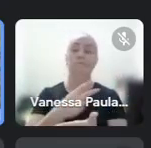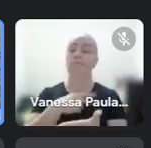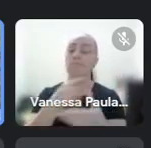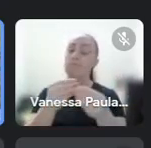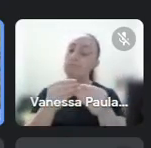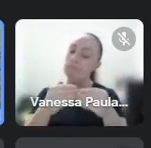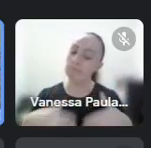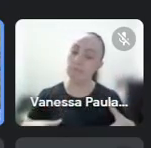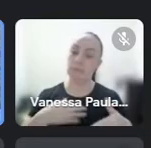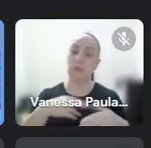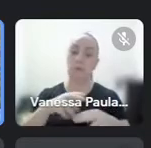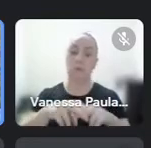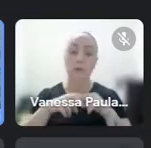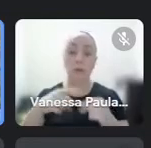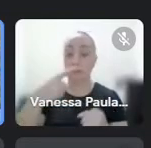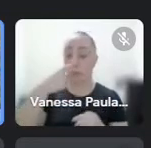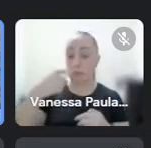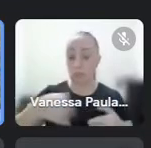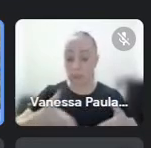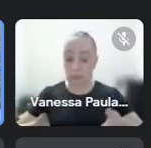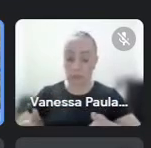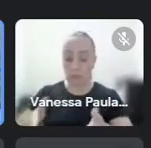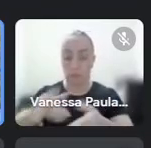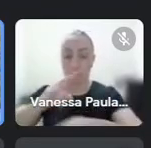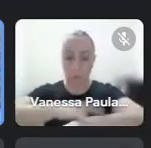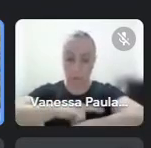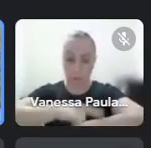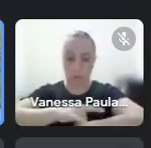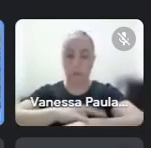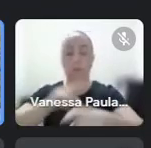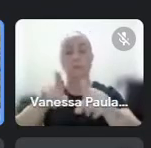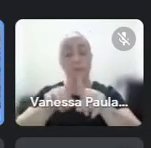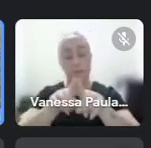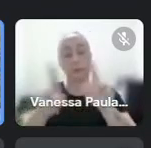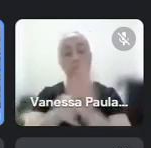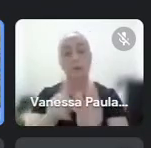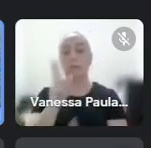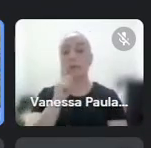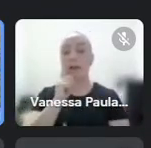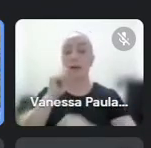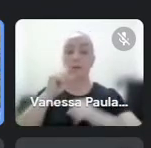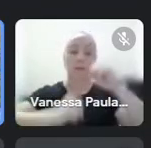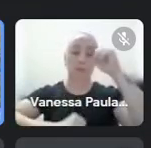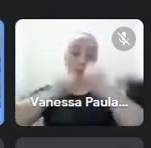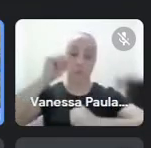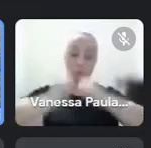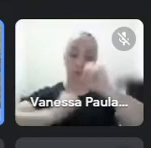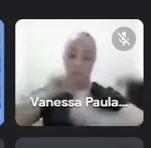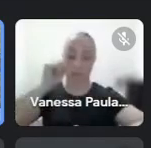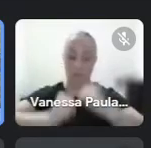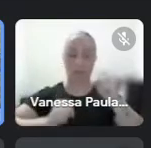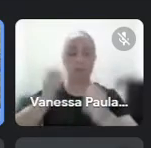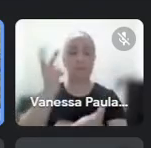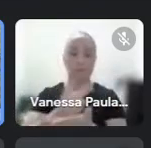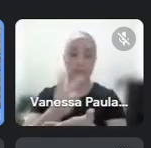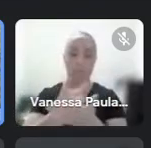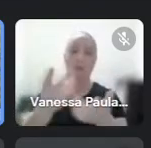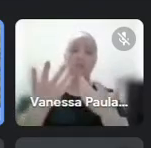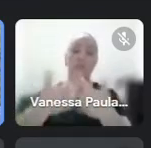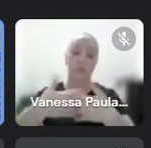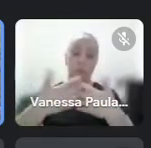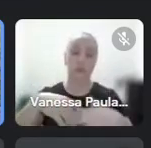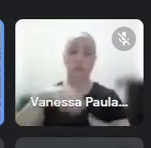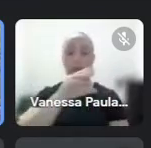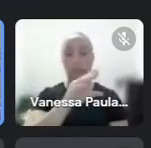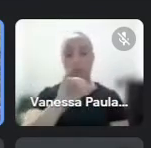tanto pelo esgoto como pela área industrial do distrito, né, que funcionam algumas siderurgias. São poucas,